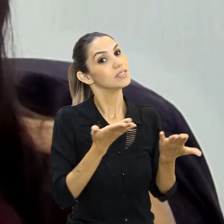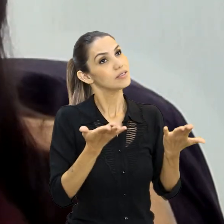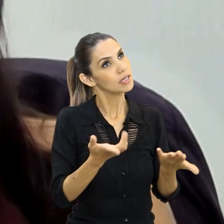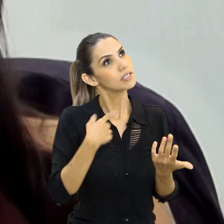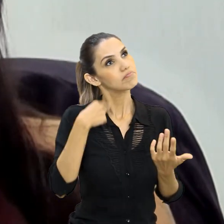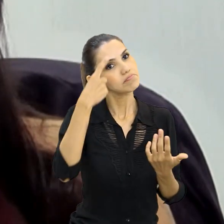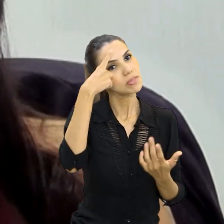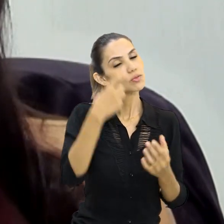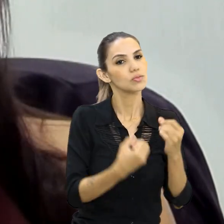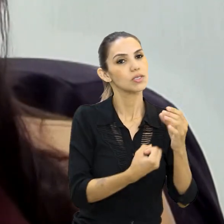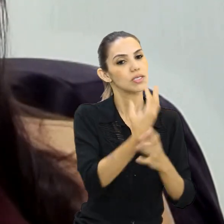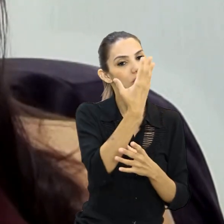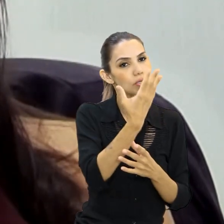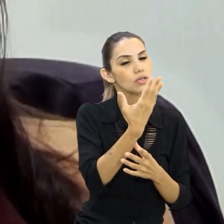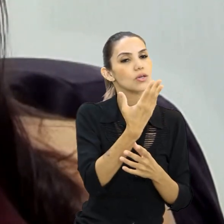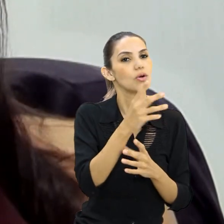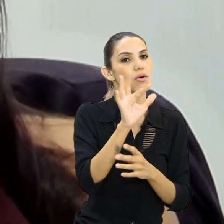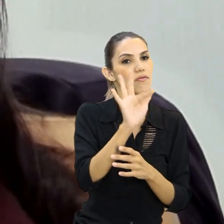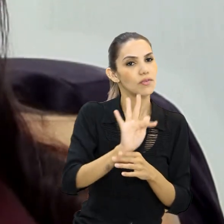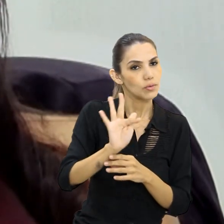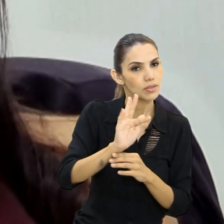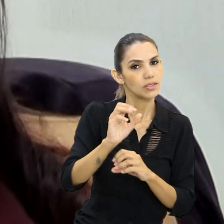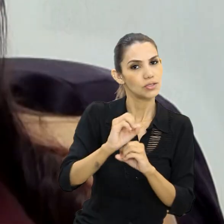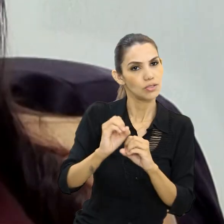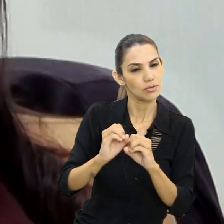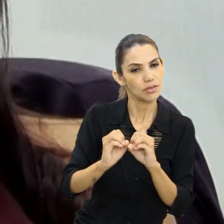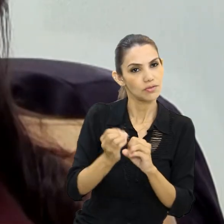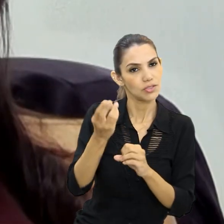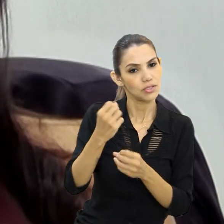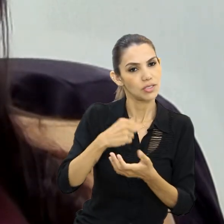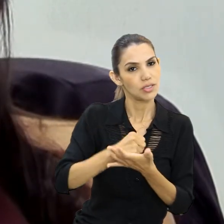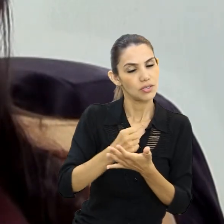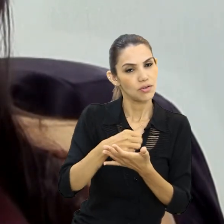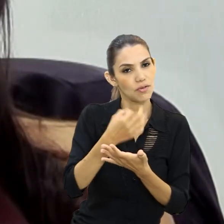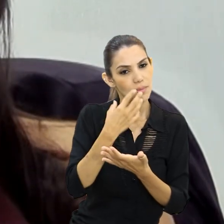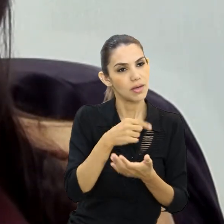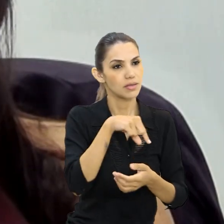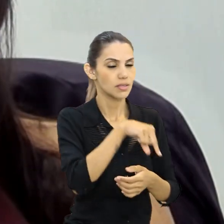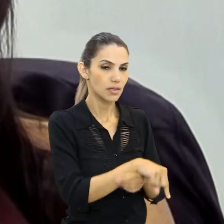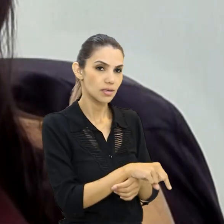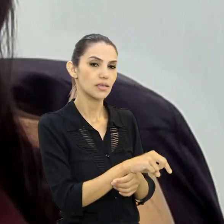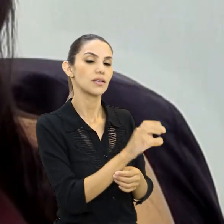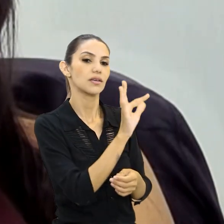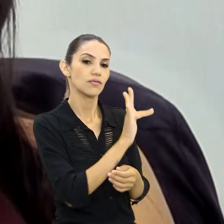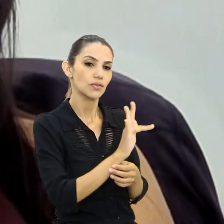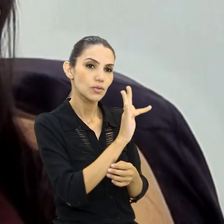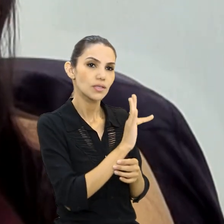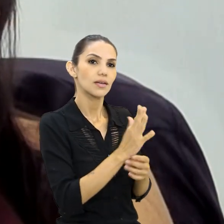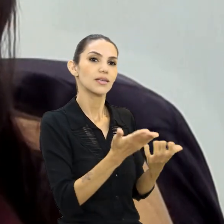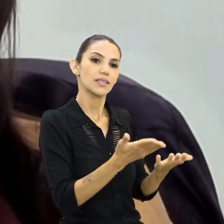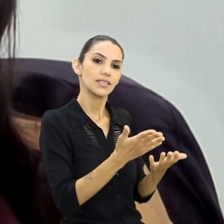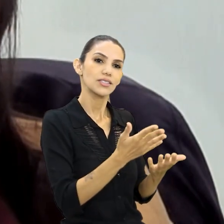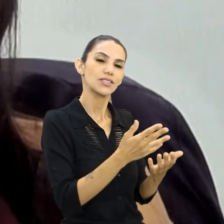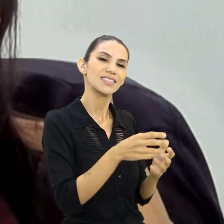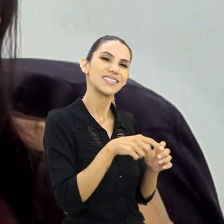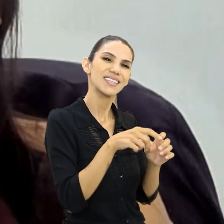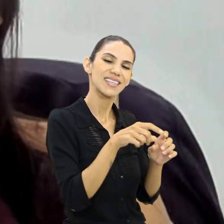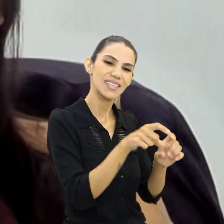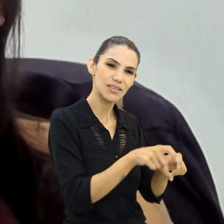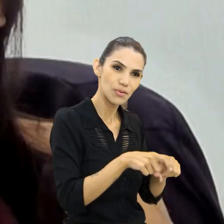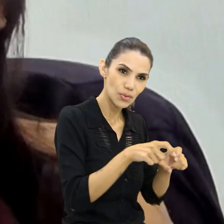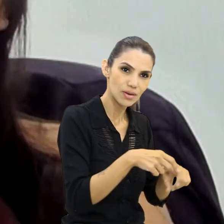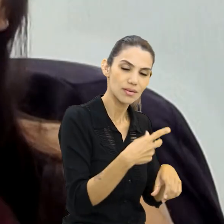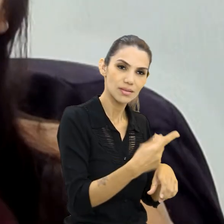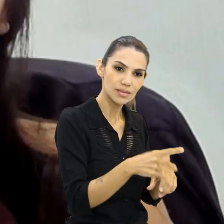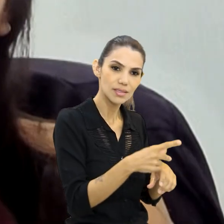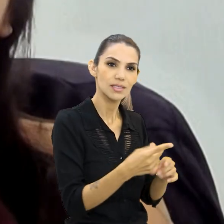juntas ainda em 2018, né, produzindo material de uma maneira mais incipiente, e aí o